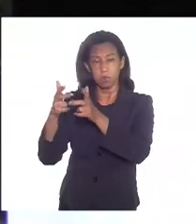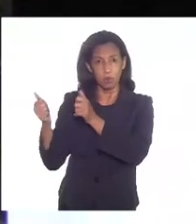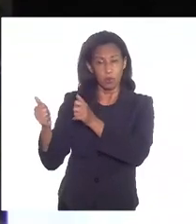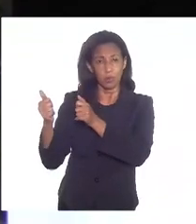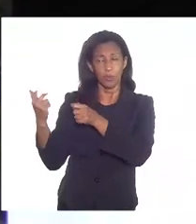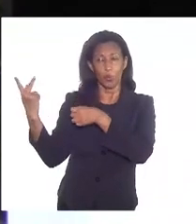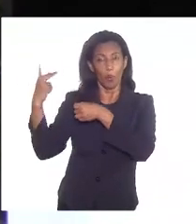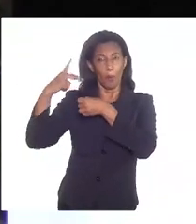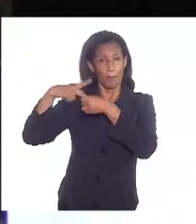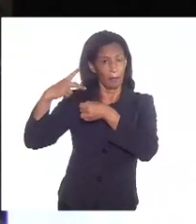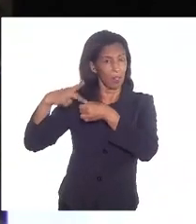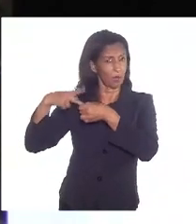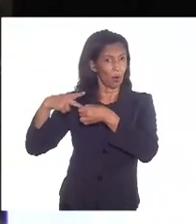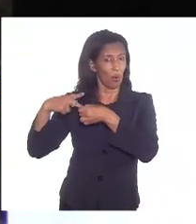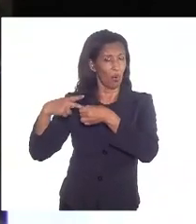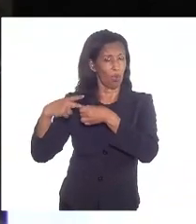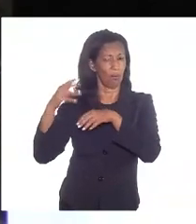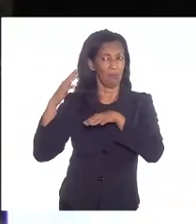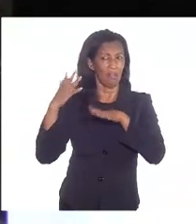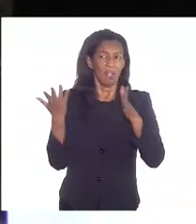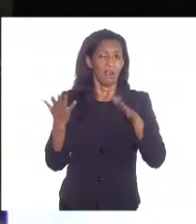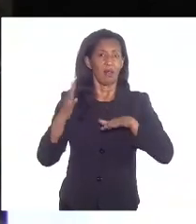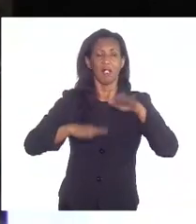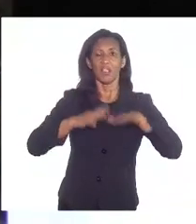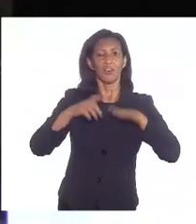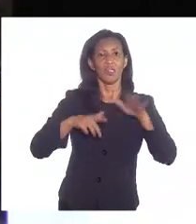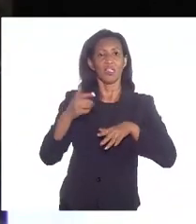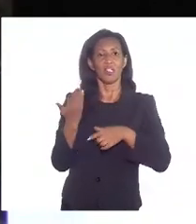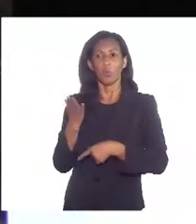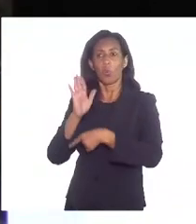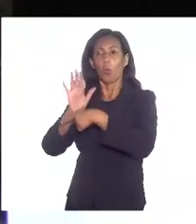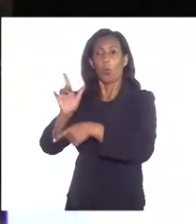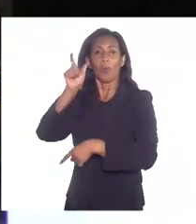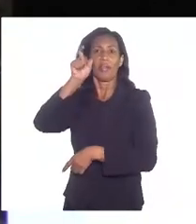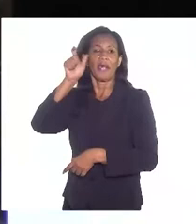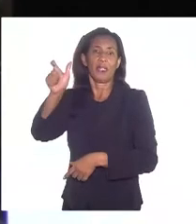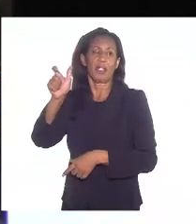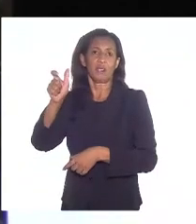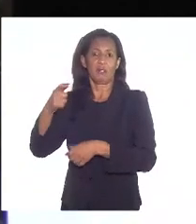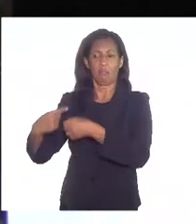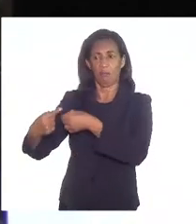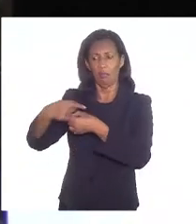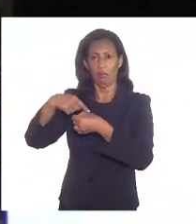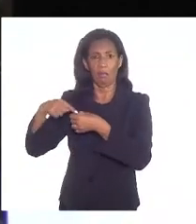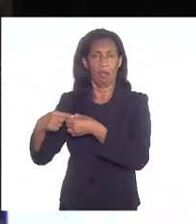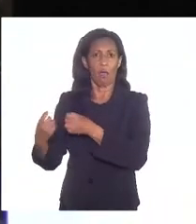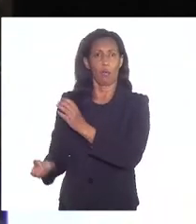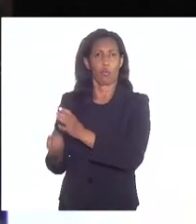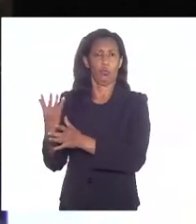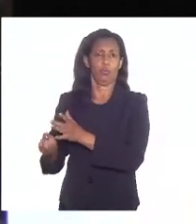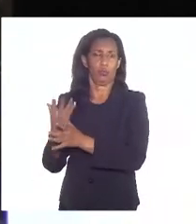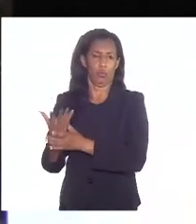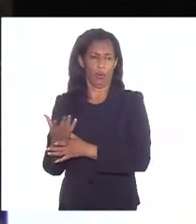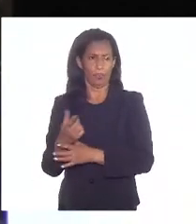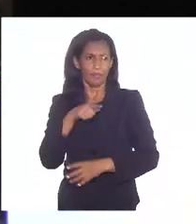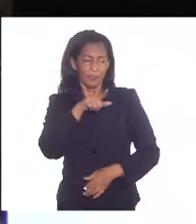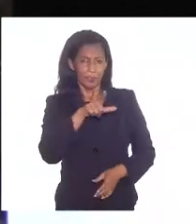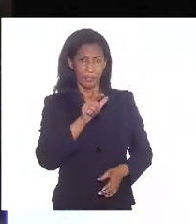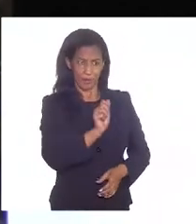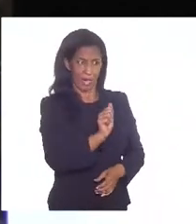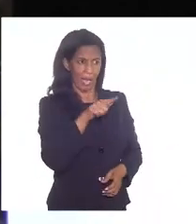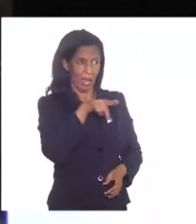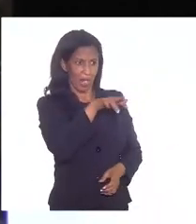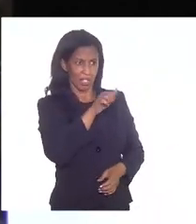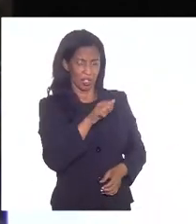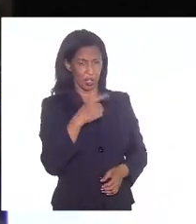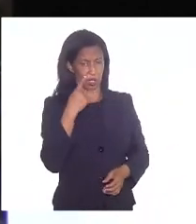ele não defendia os interesses dos municípios produtores. Você tem uma ideia, Alexandre Freitas, o